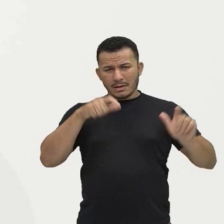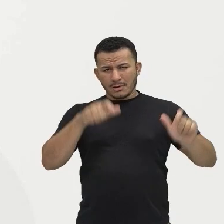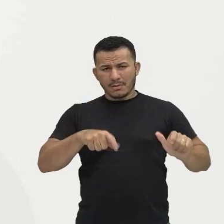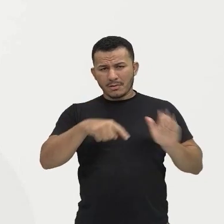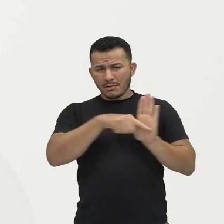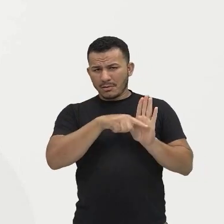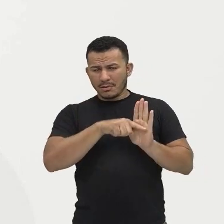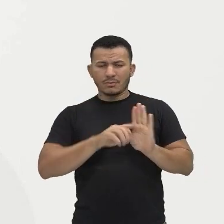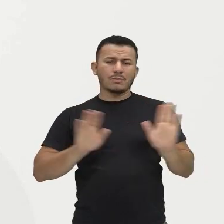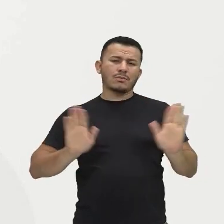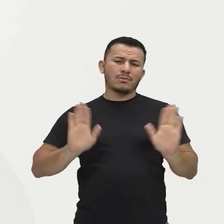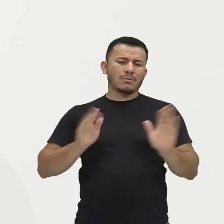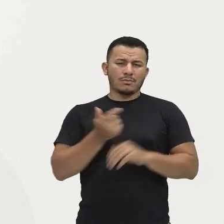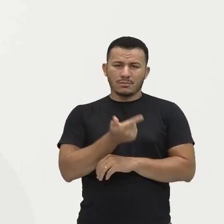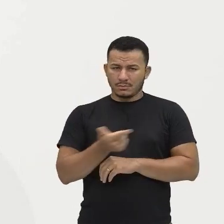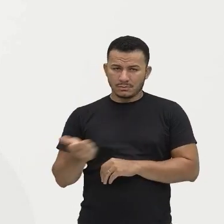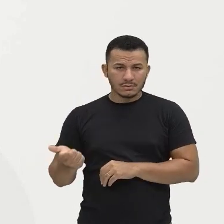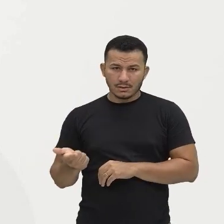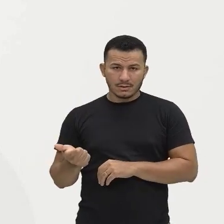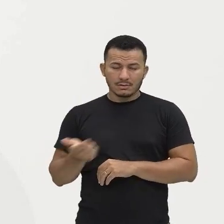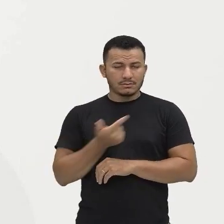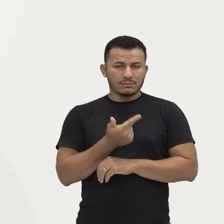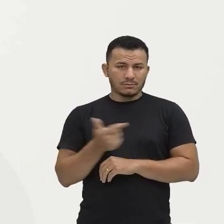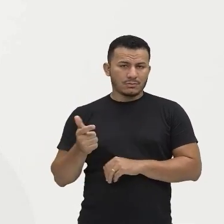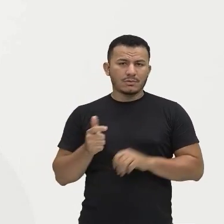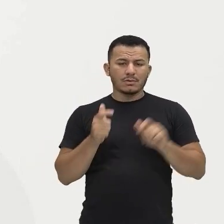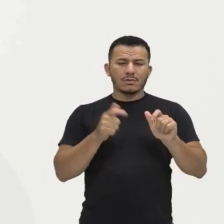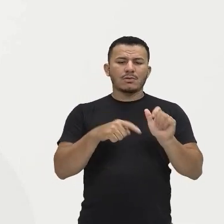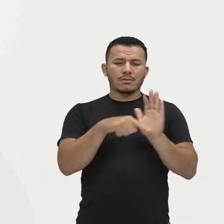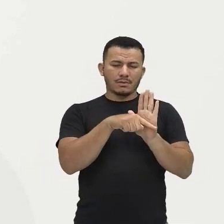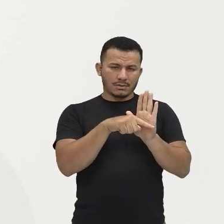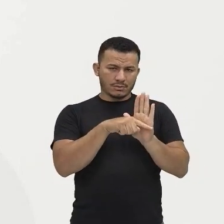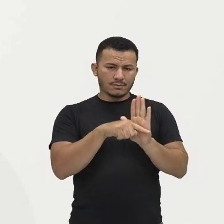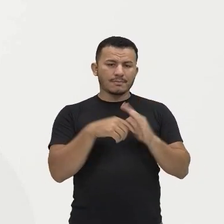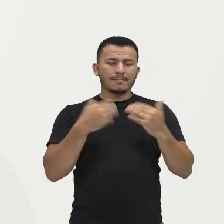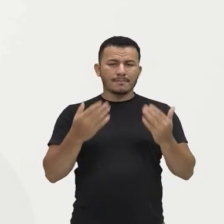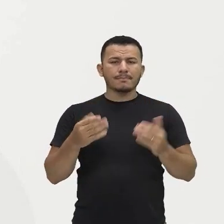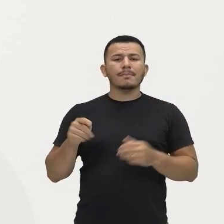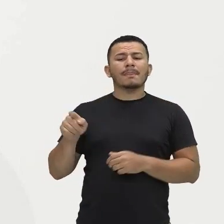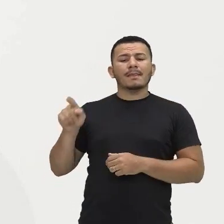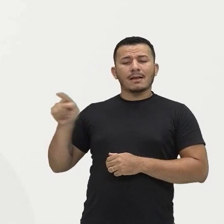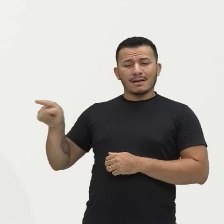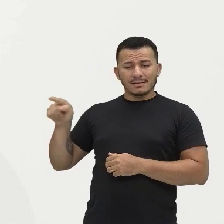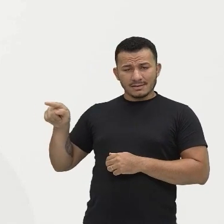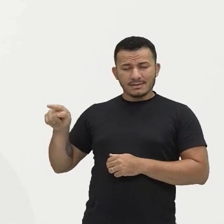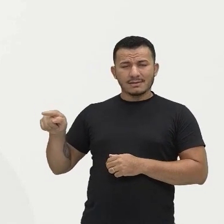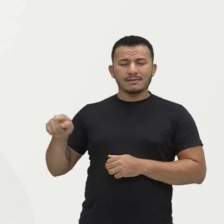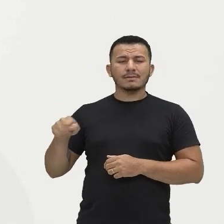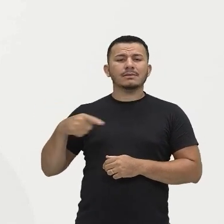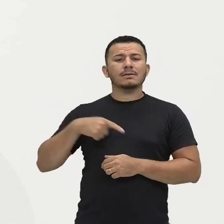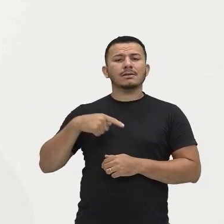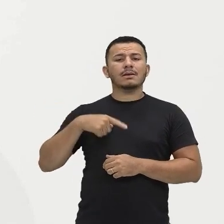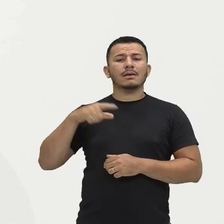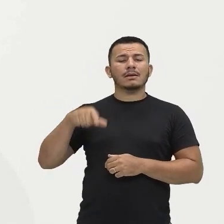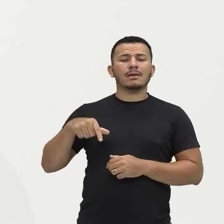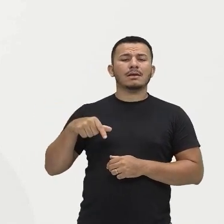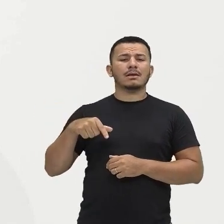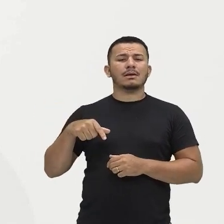negativas? Claro que não, Claro que não existe posições negativas. Nós aqui temos